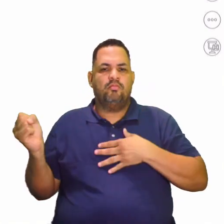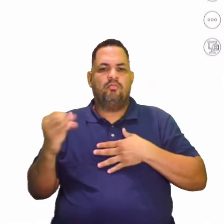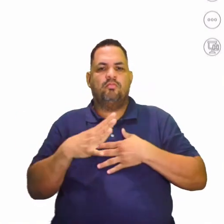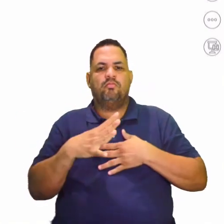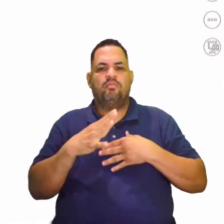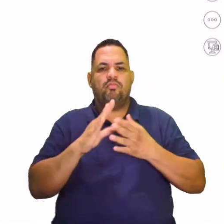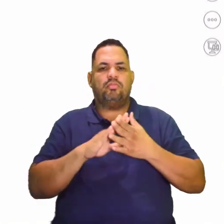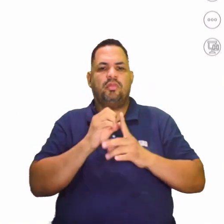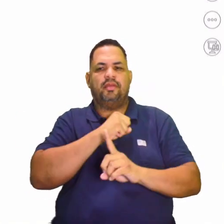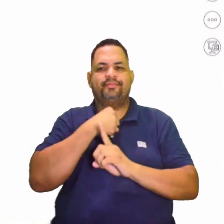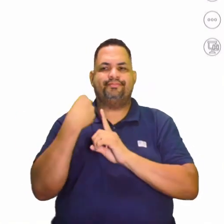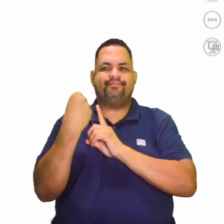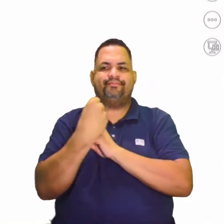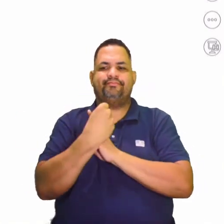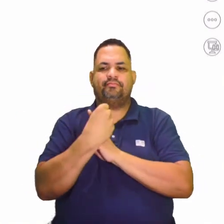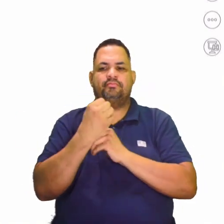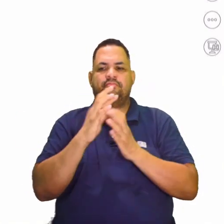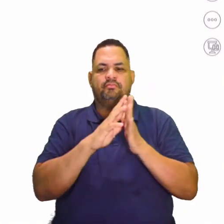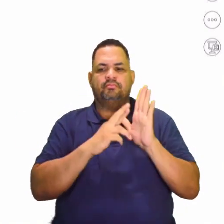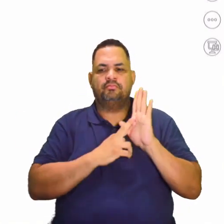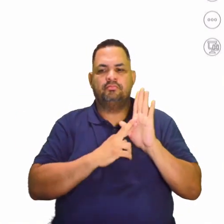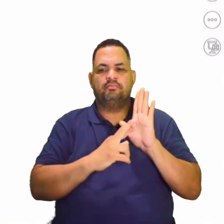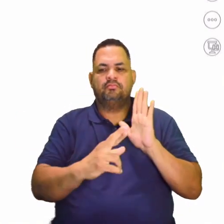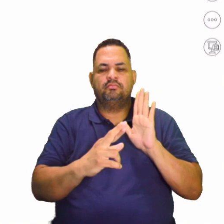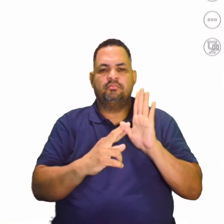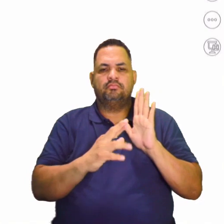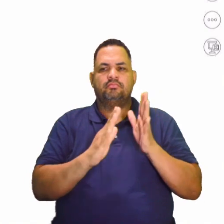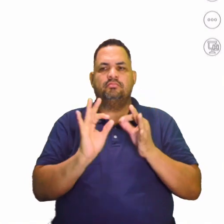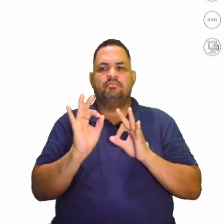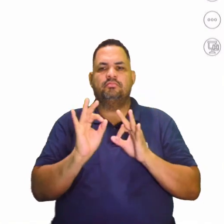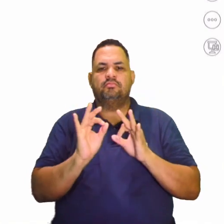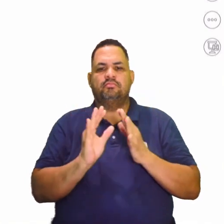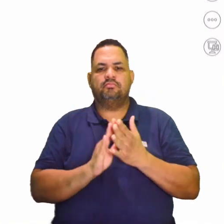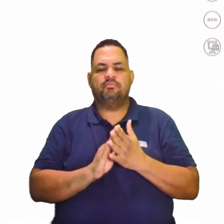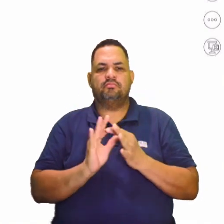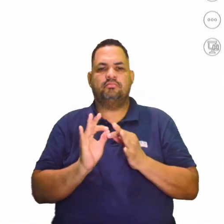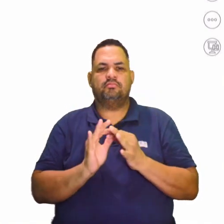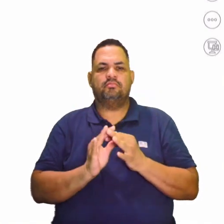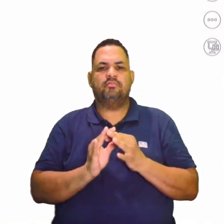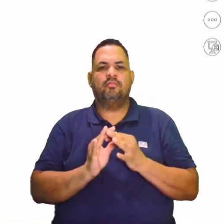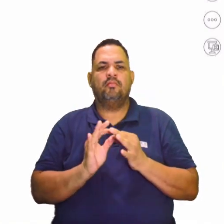novo renascer da sociedade. Representou, então,